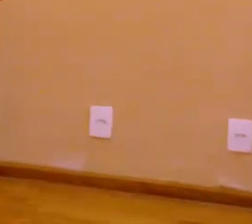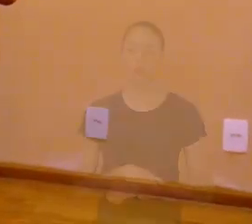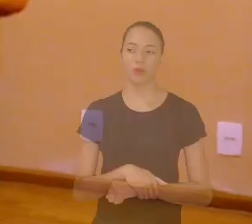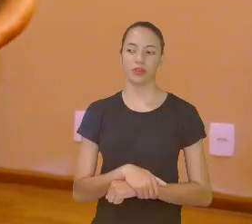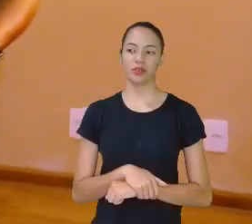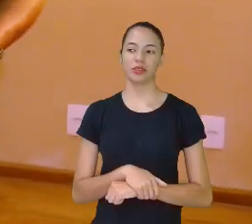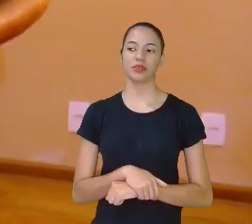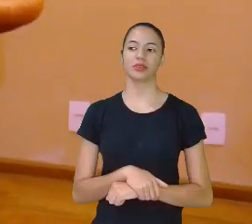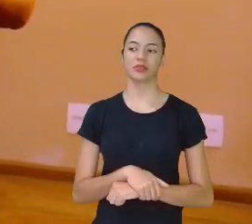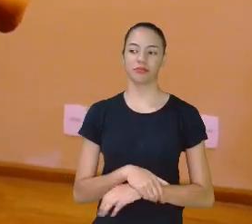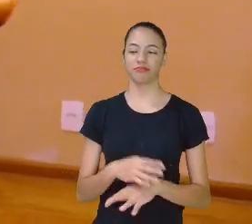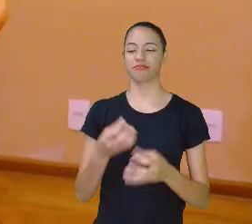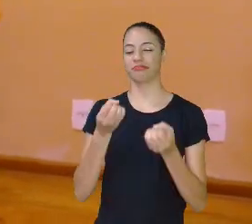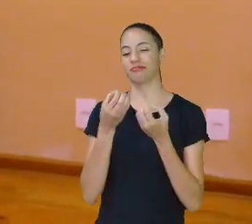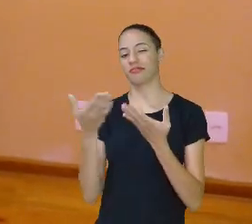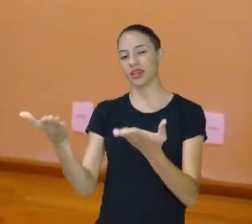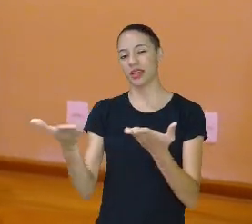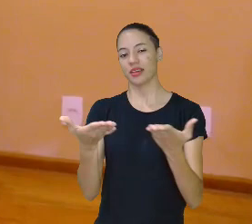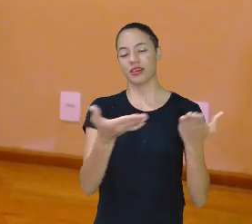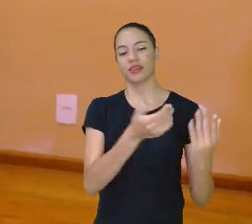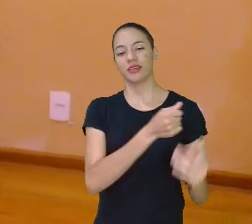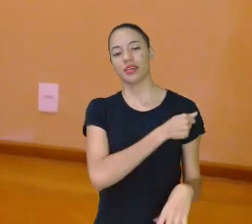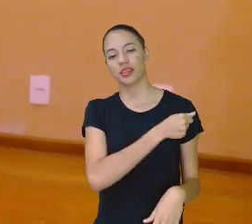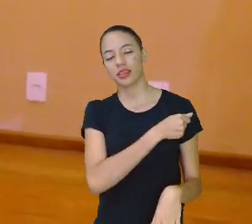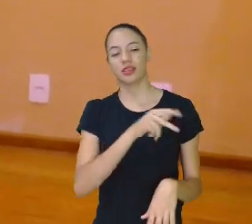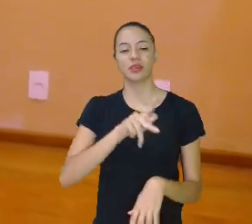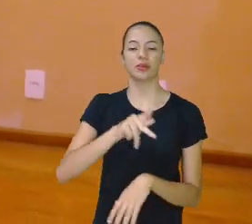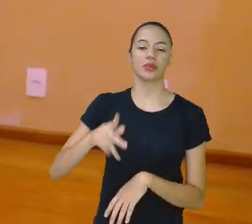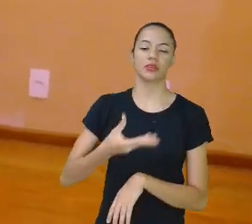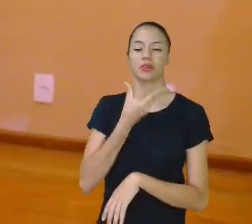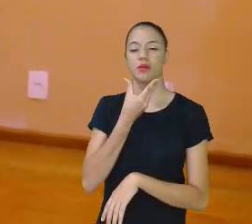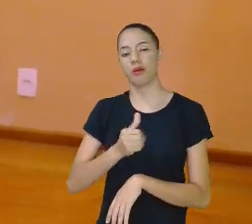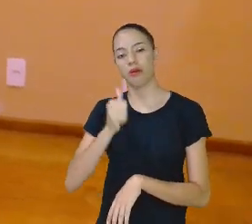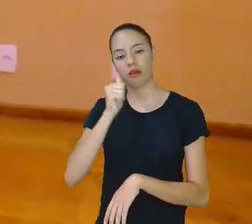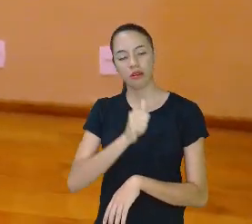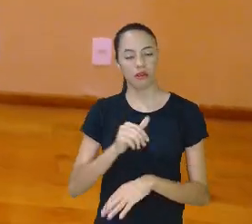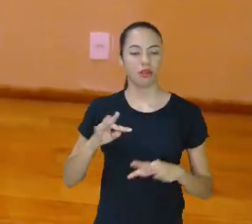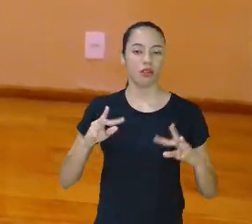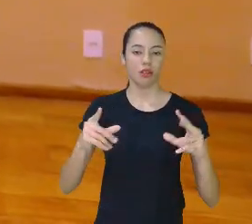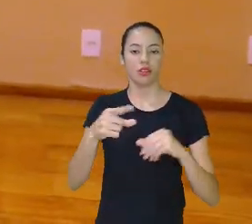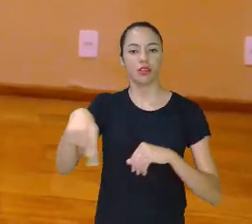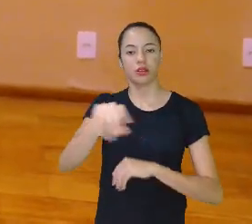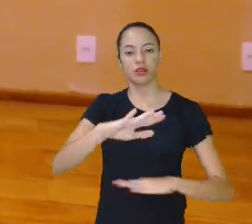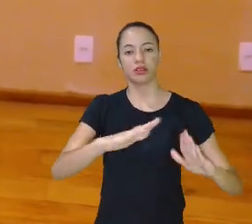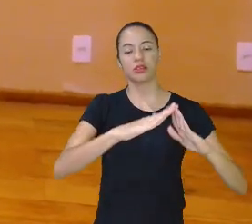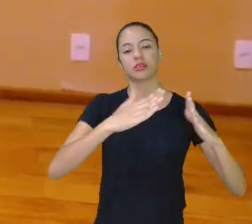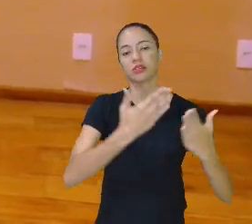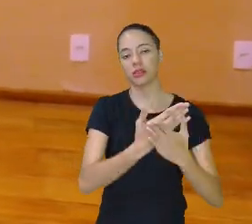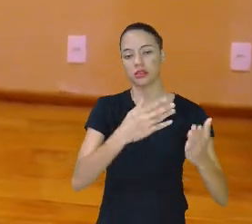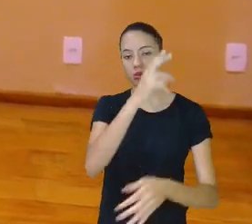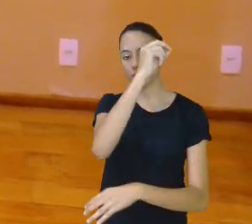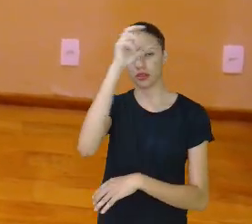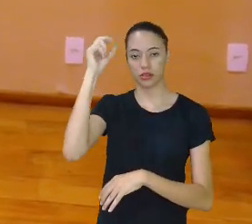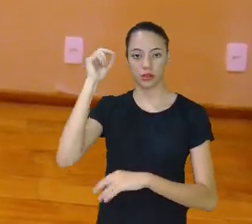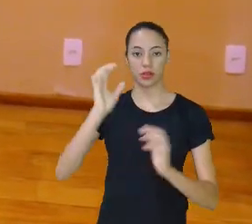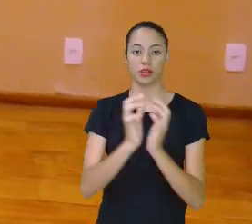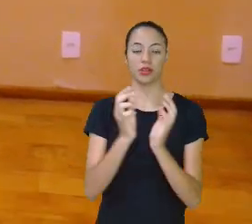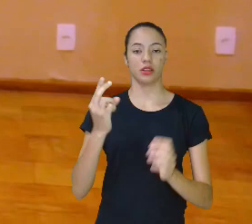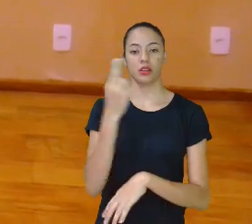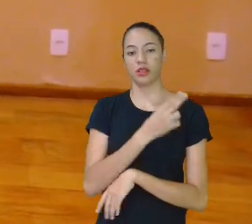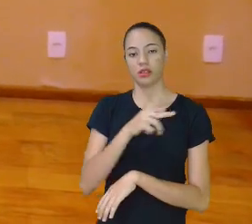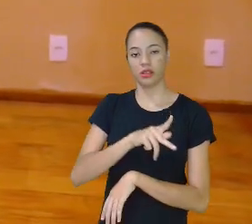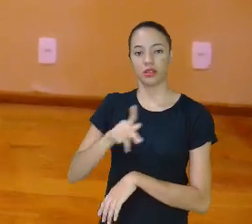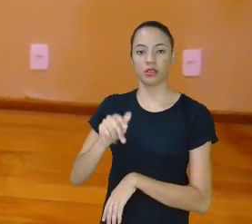Sejam bem-vindos, estudantes, professores e professoras da Rede Municipal de Recife. Eu me chamo